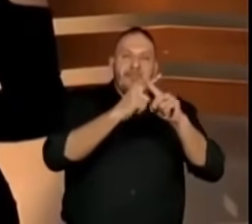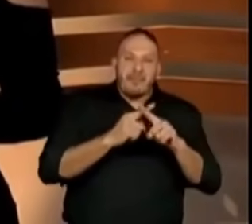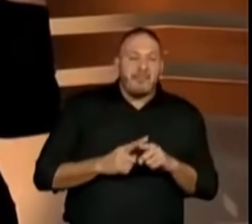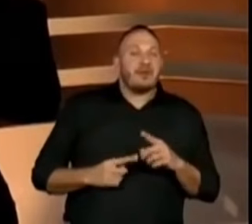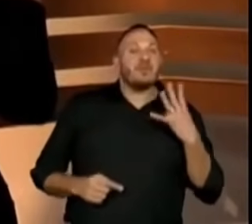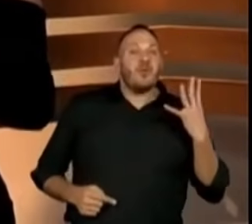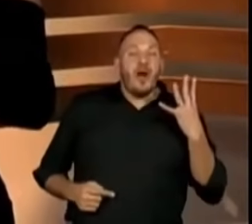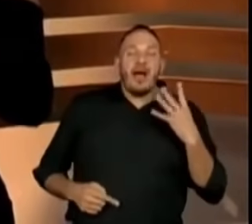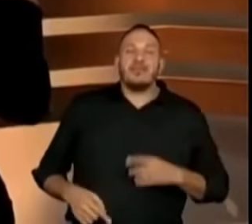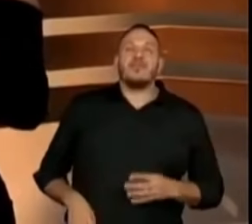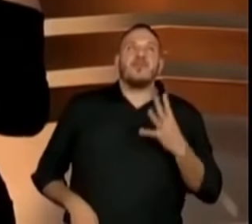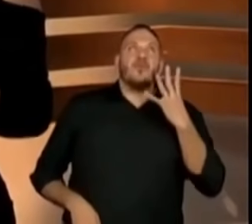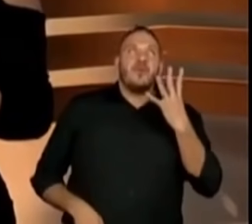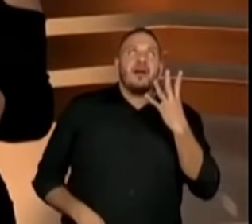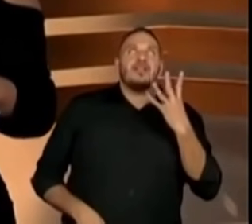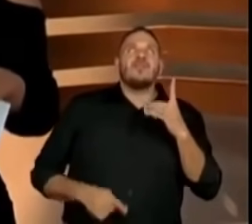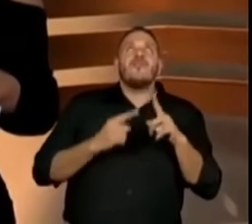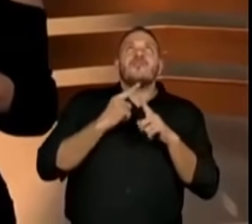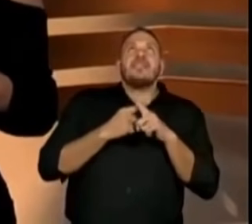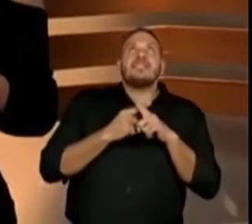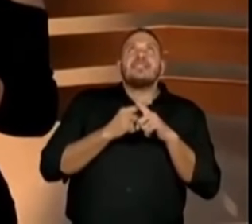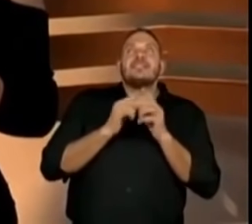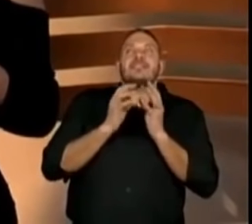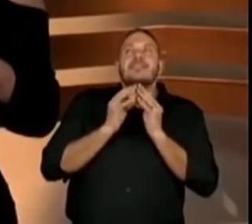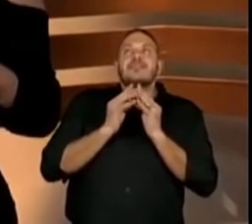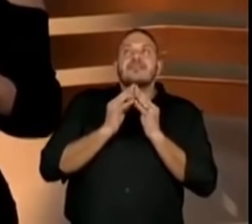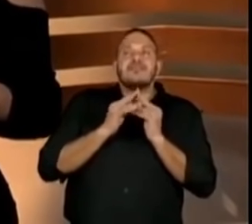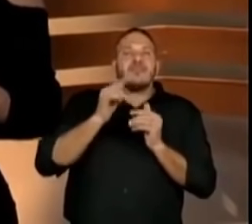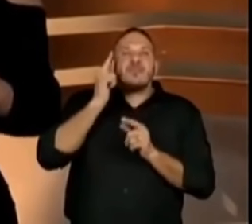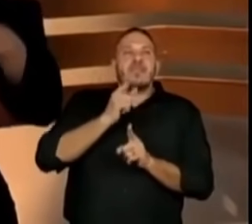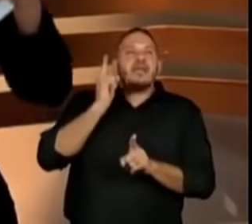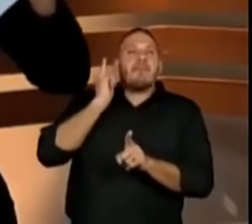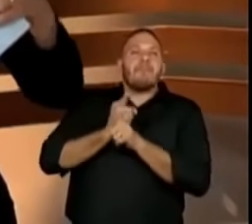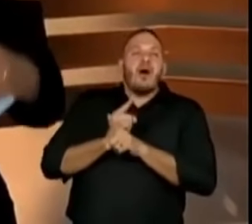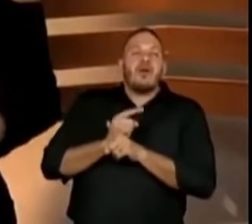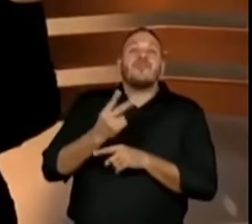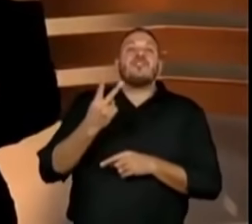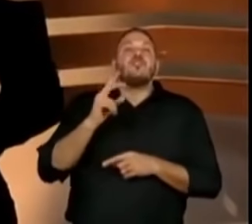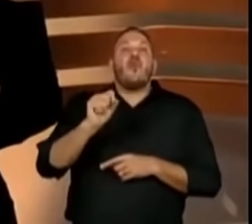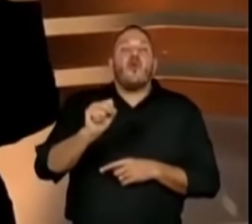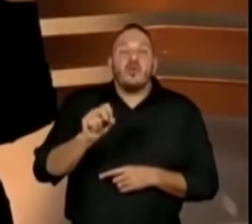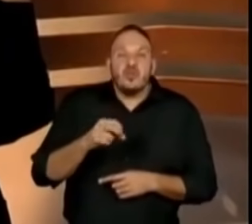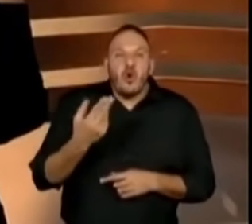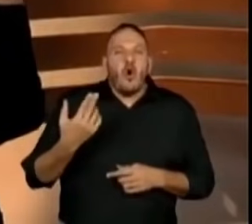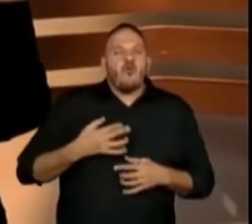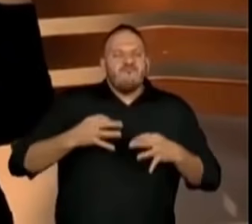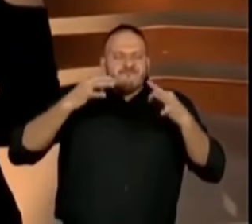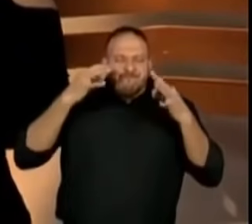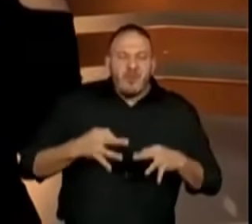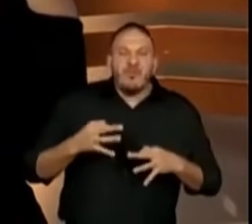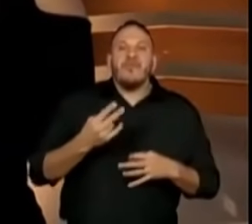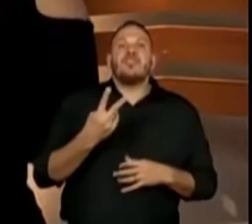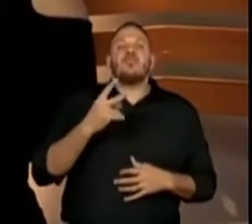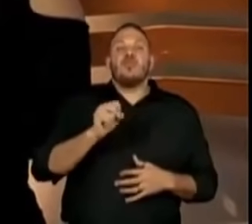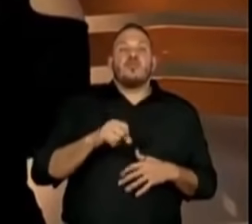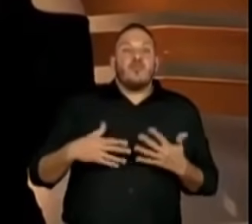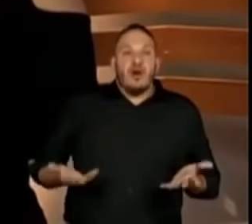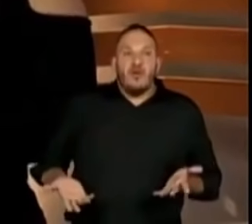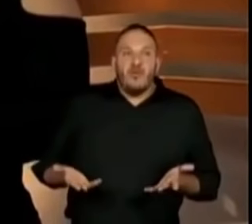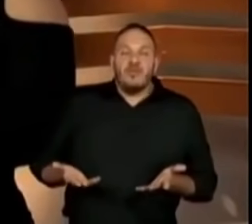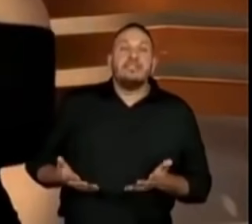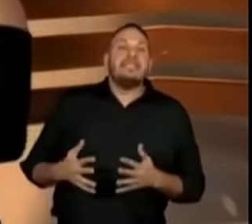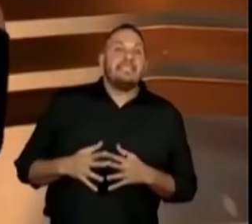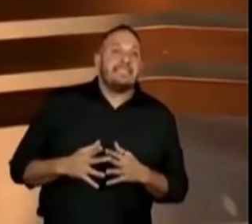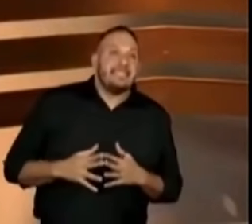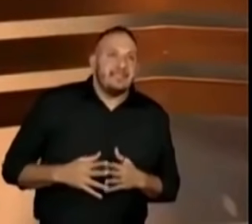4. 4 vezes quanto, né? Que se aproxima de 28 ou dá exatamente 28, pessoal. E